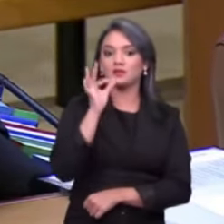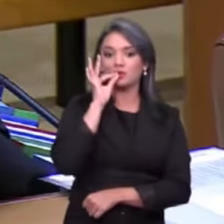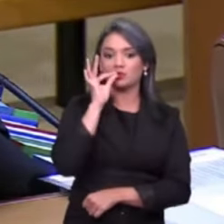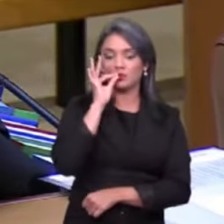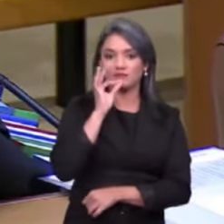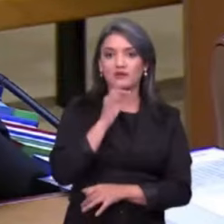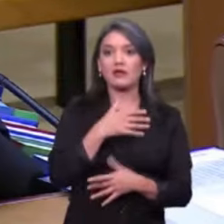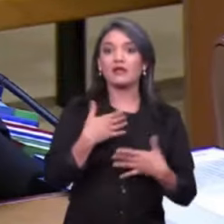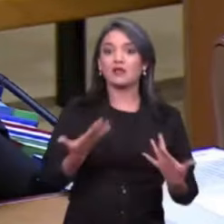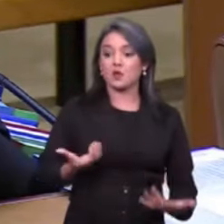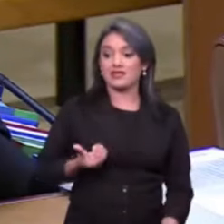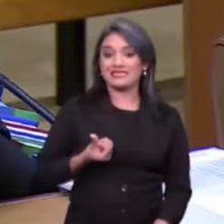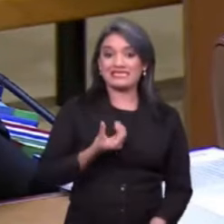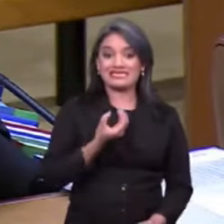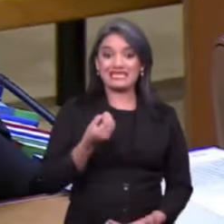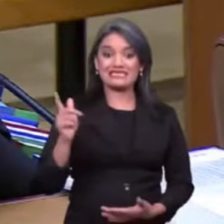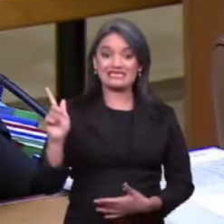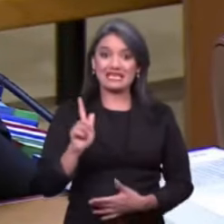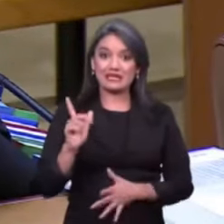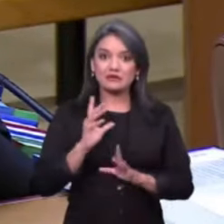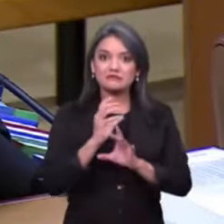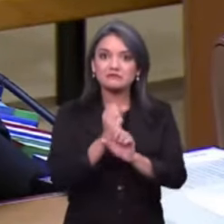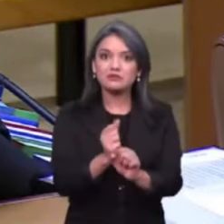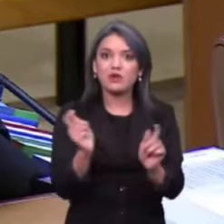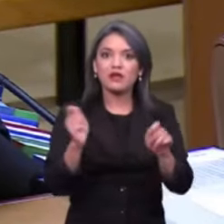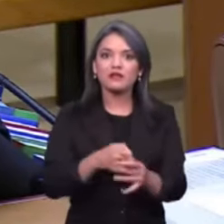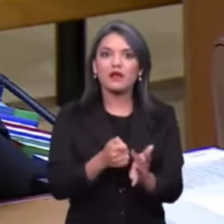60 gramas, 206 cigarros.